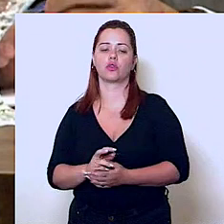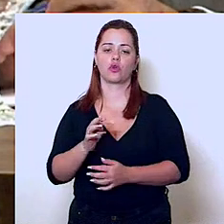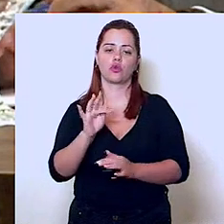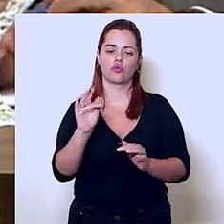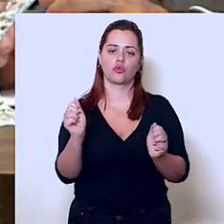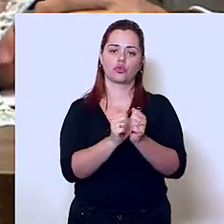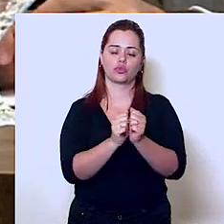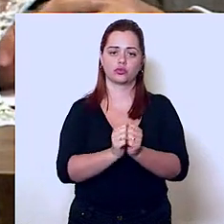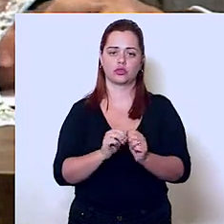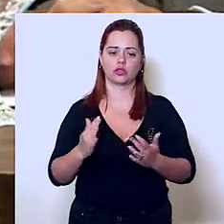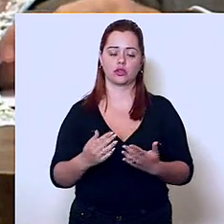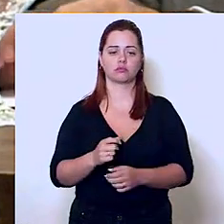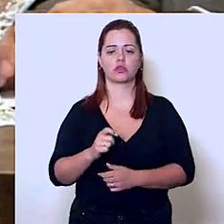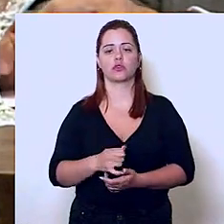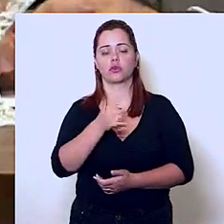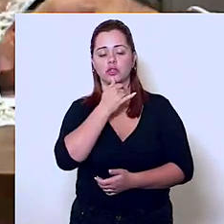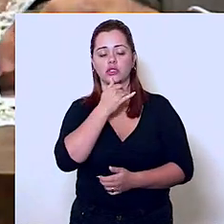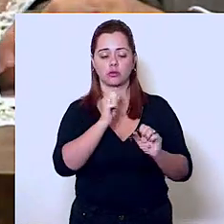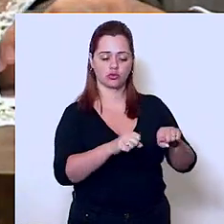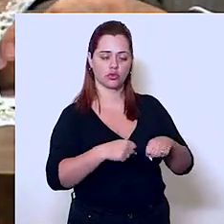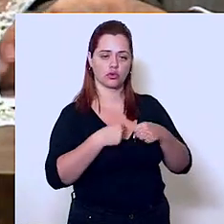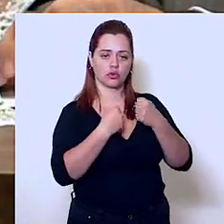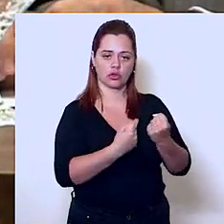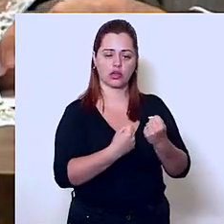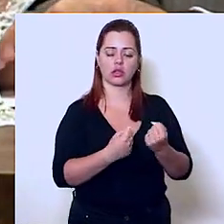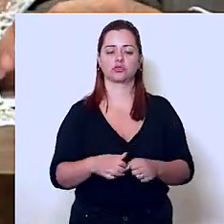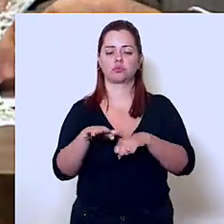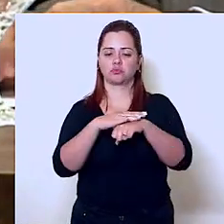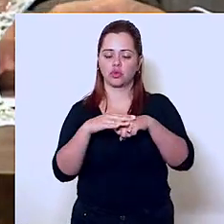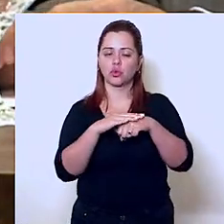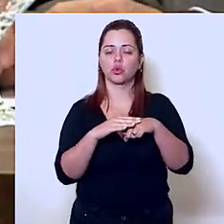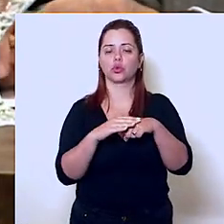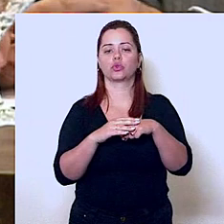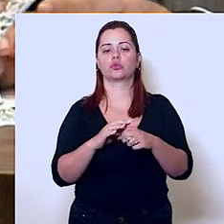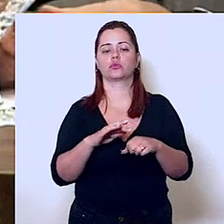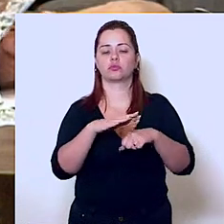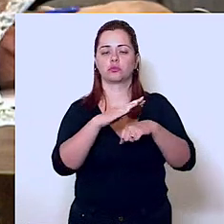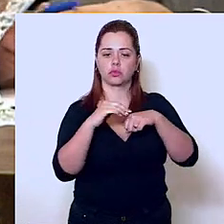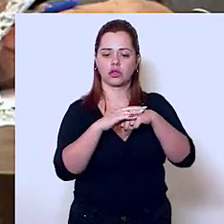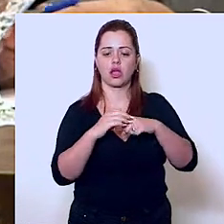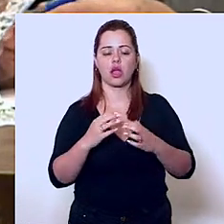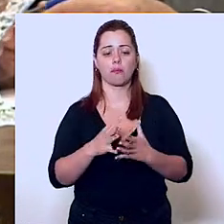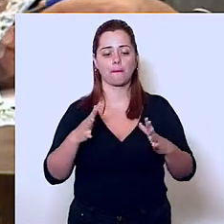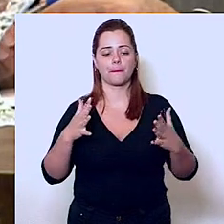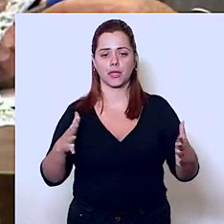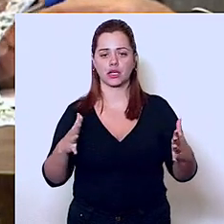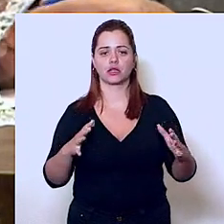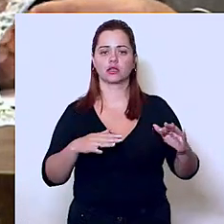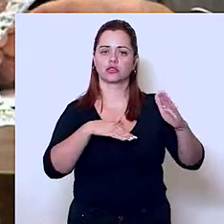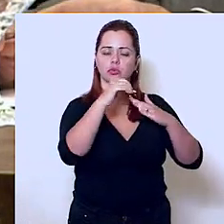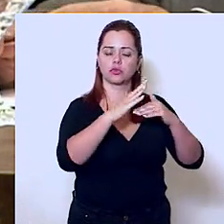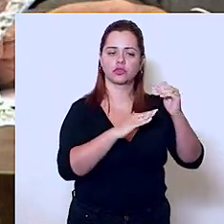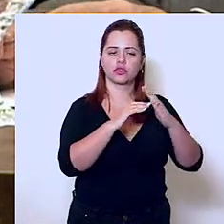diplomacia, de coragem e de solidariedade na grande carreira que ele teve como diplomata,